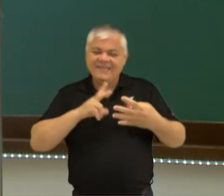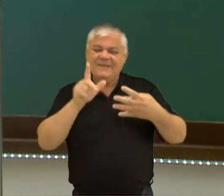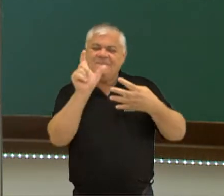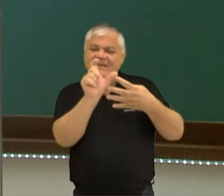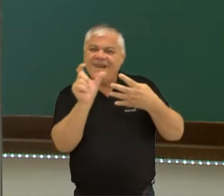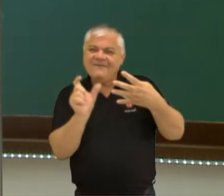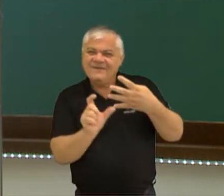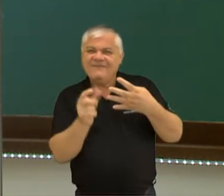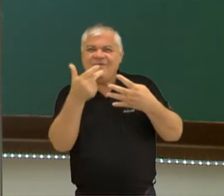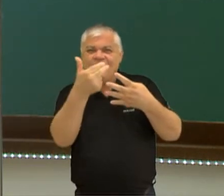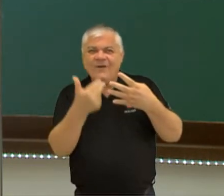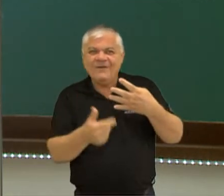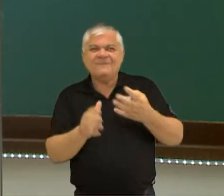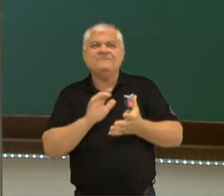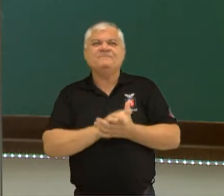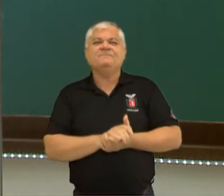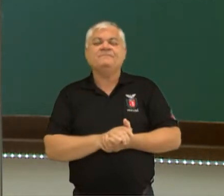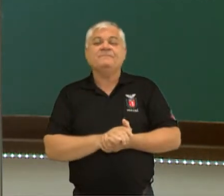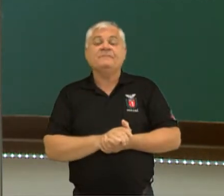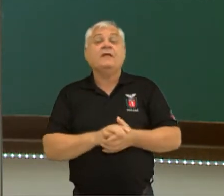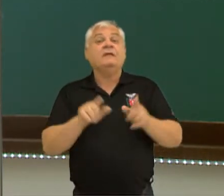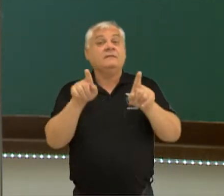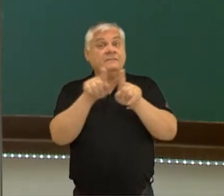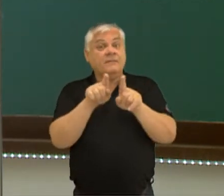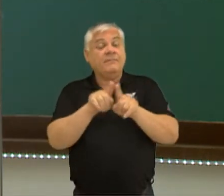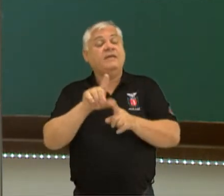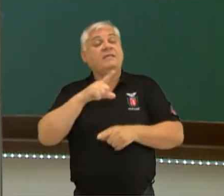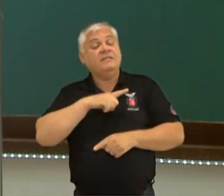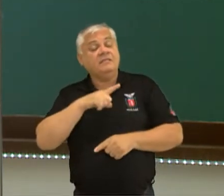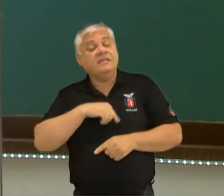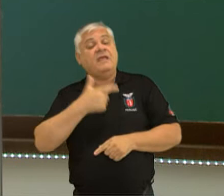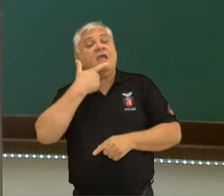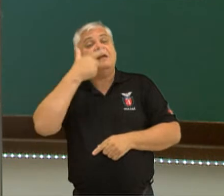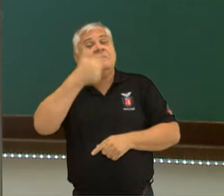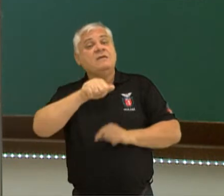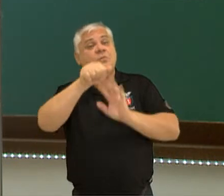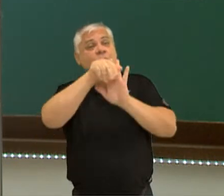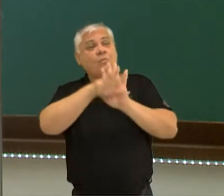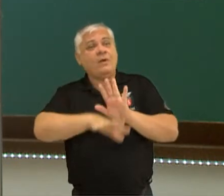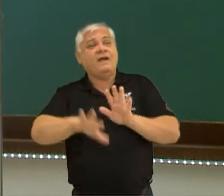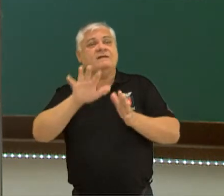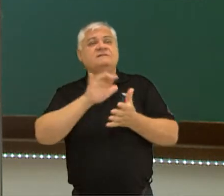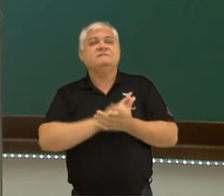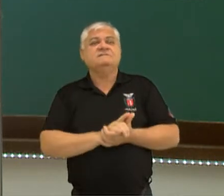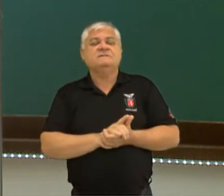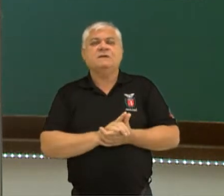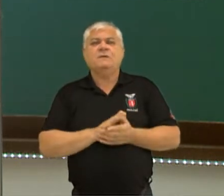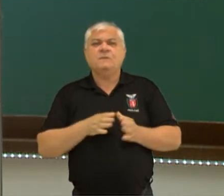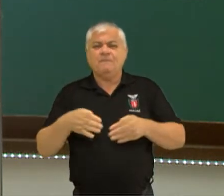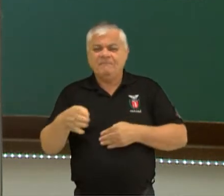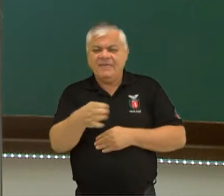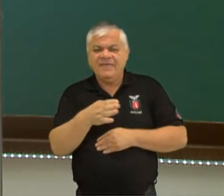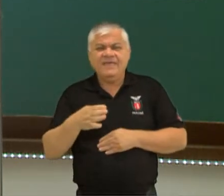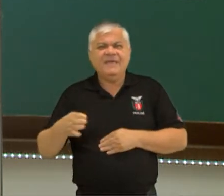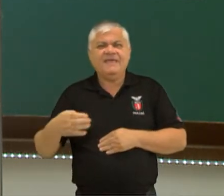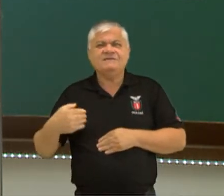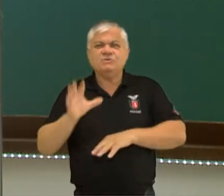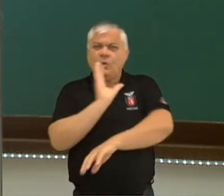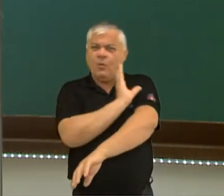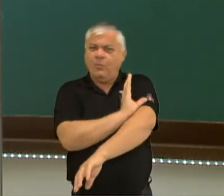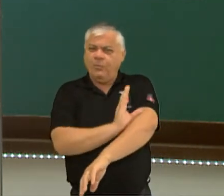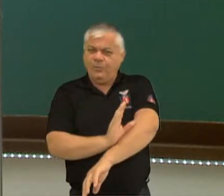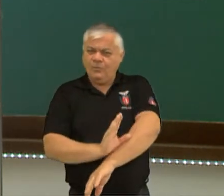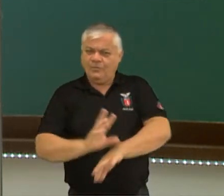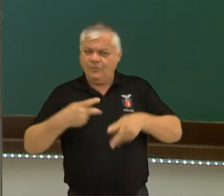poema. E temos também algumas figuras de linguagem. Veja só, os peixes possuem comportamentos humanos,